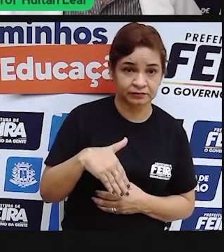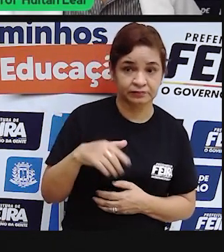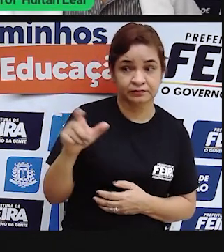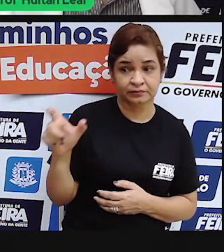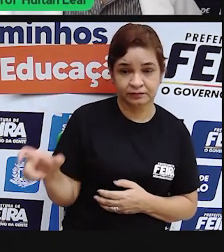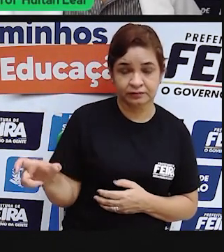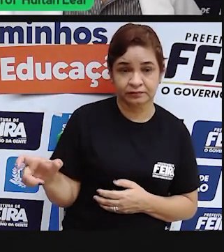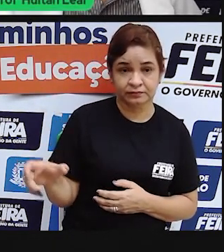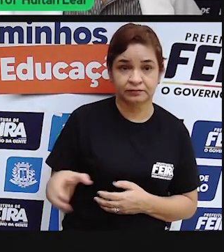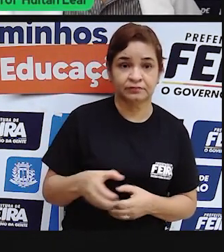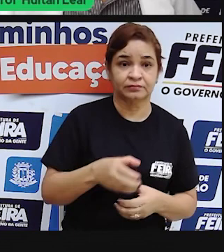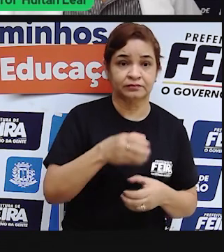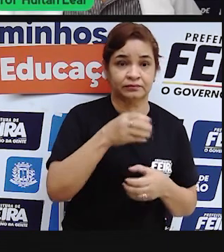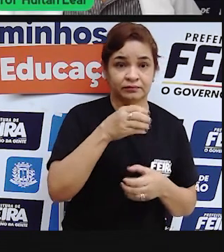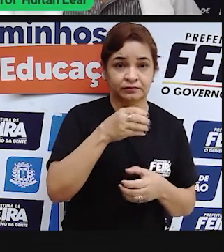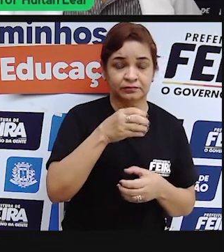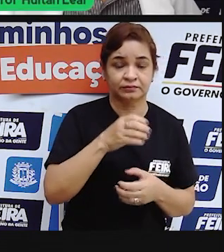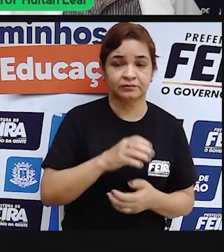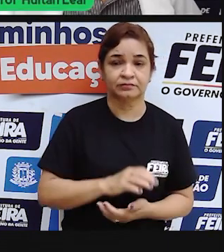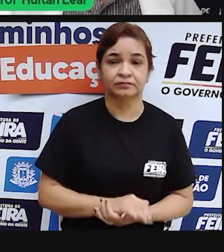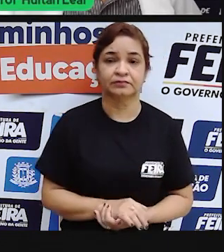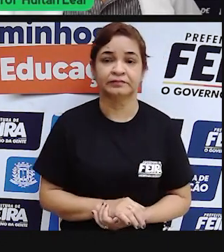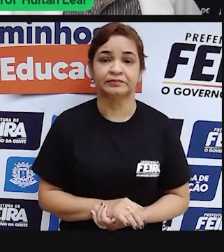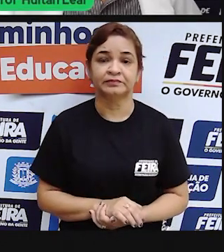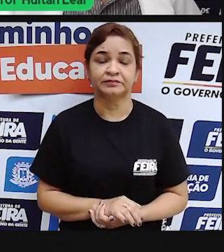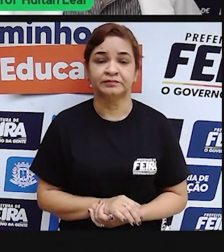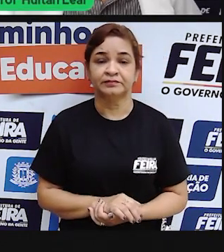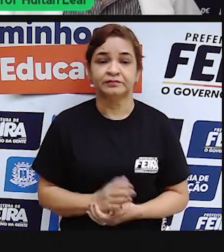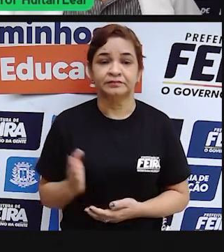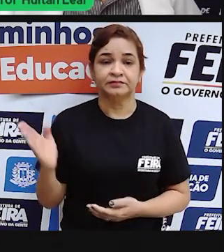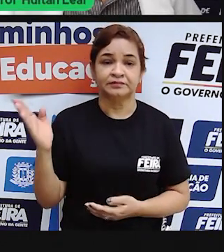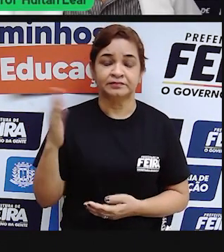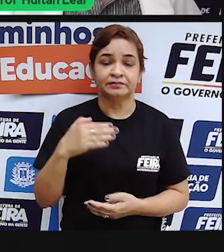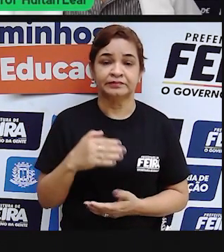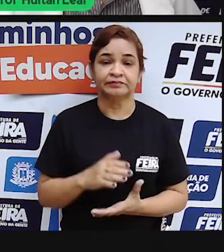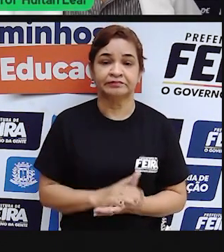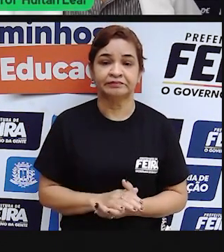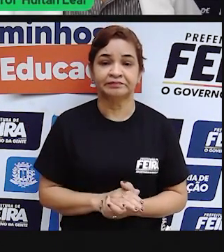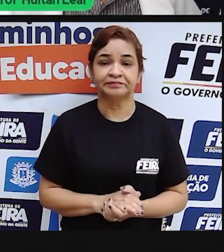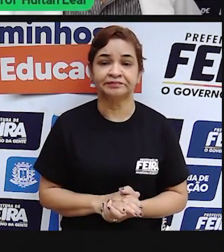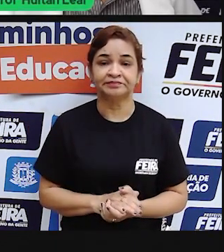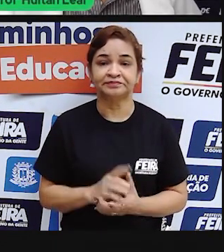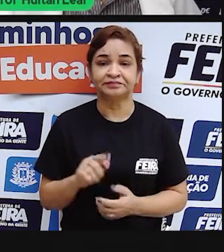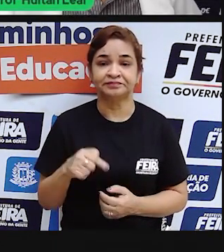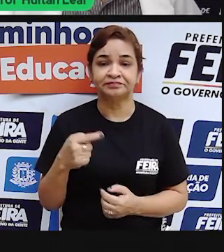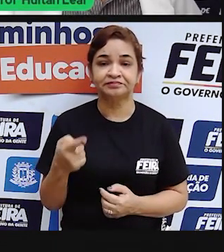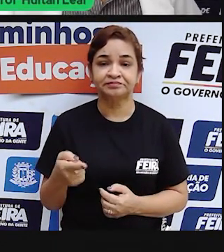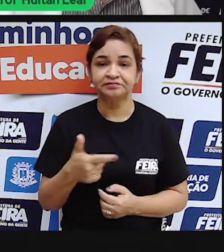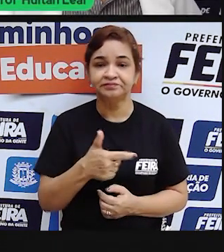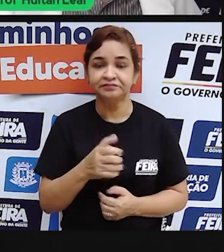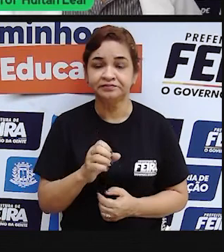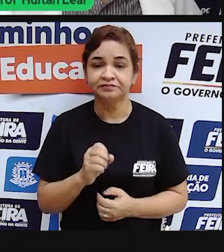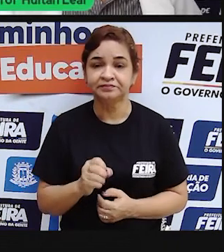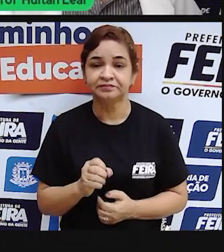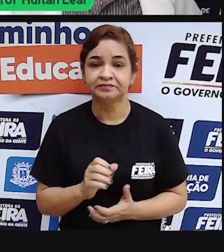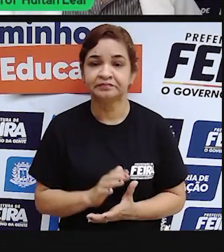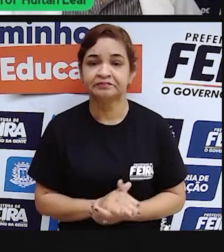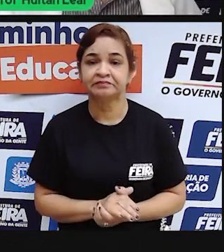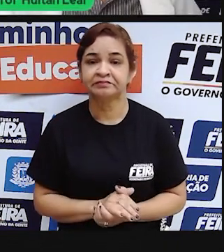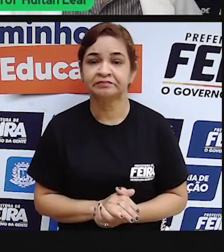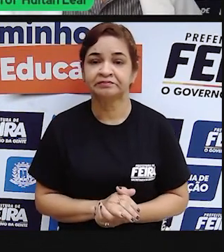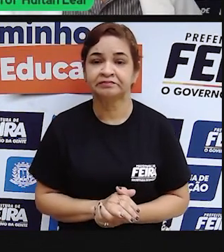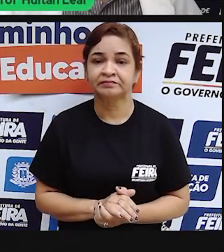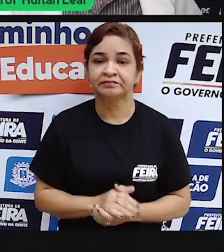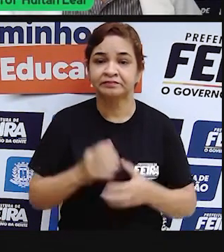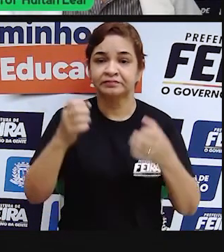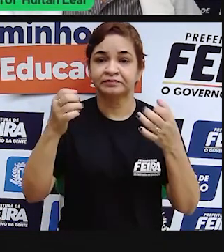Então, o substantivo pode fazer isso, tem essa função. Chamado. E, por último, o substantivo elucida